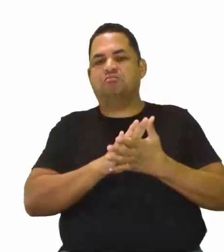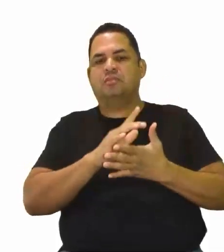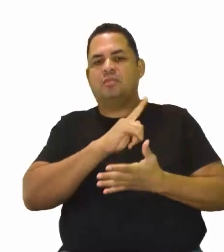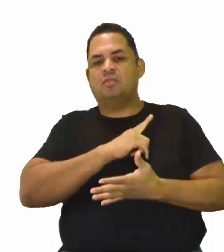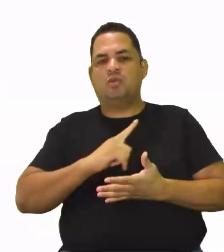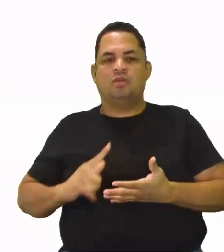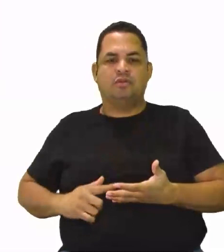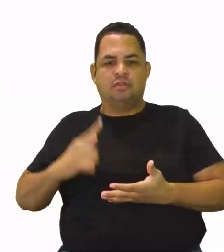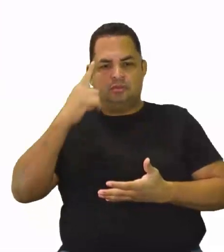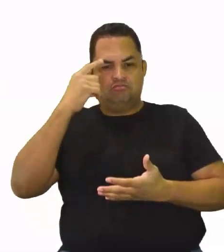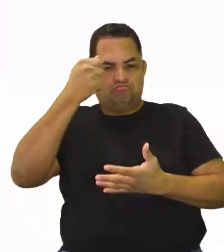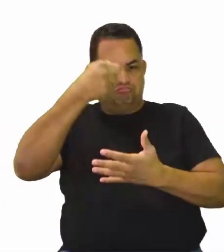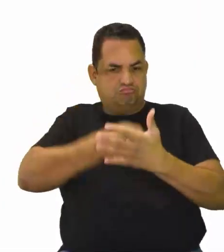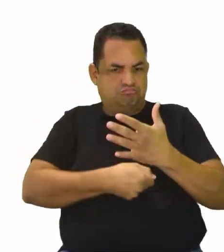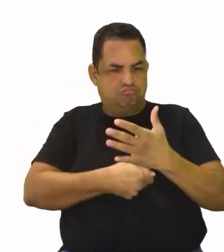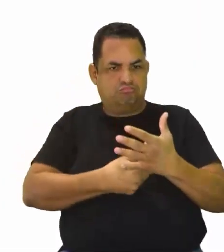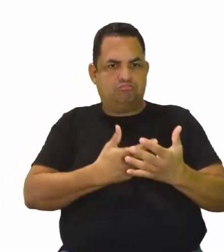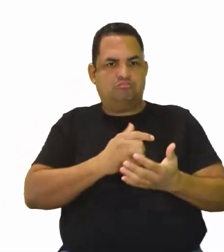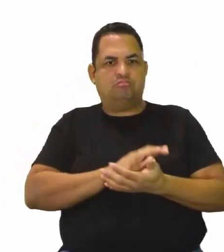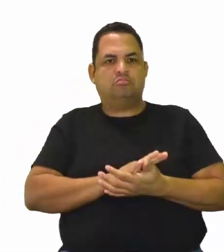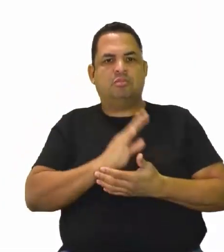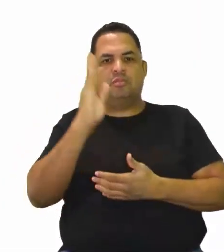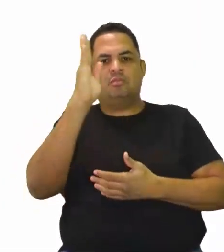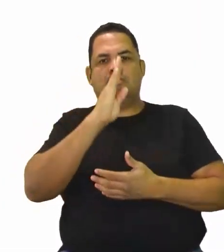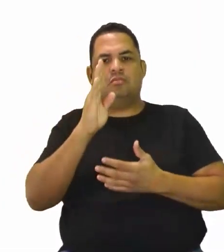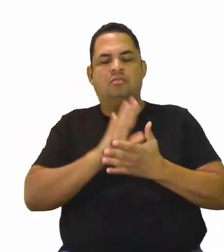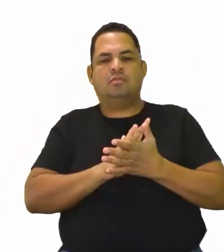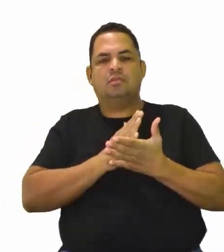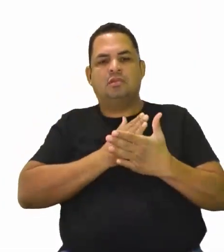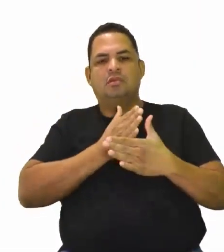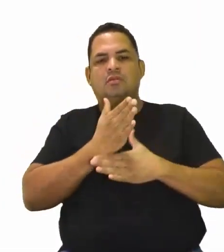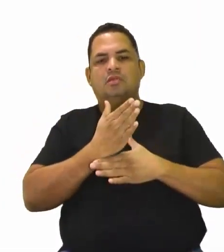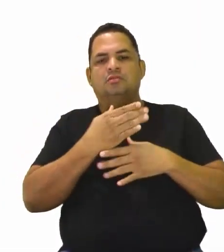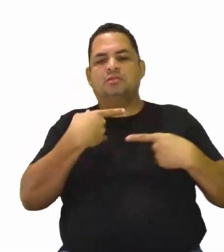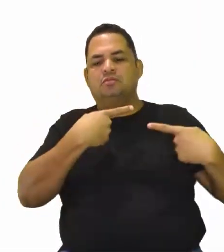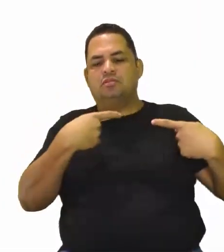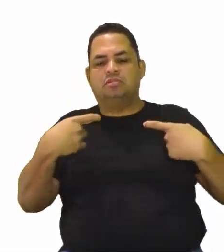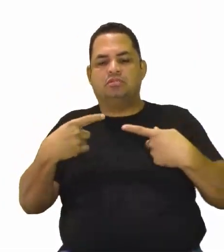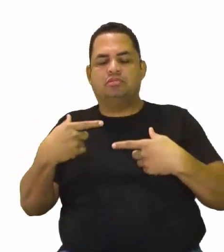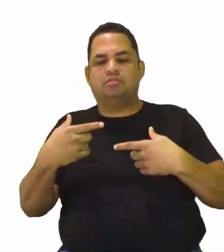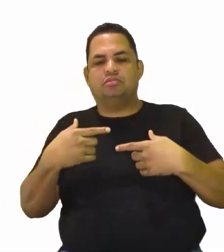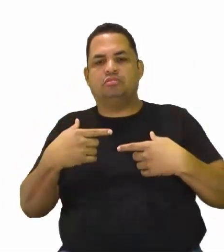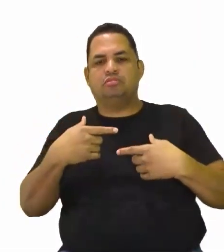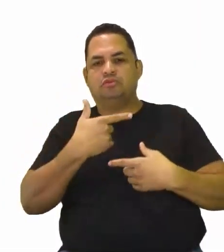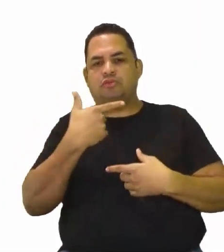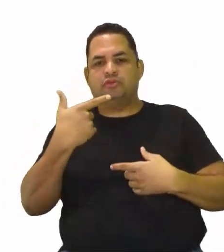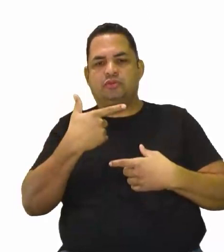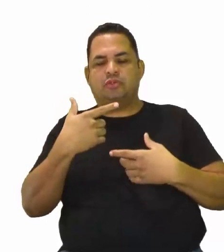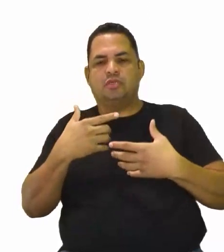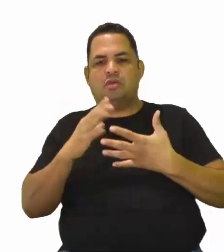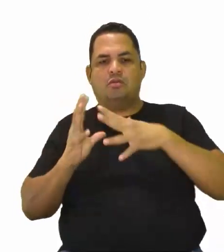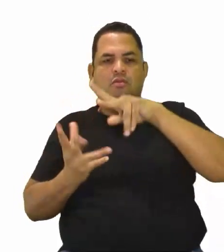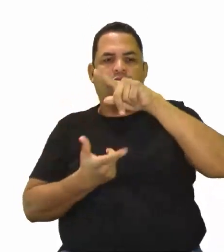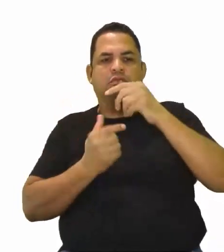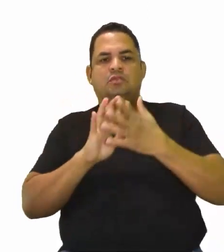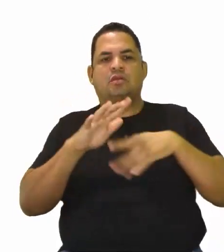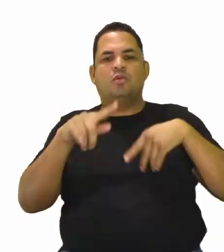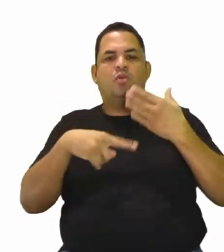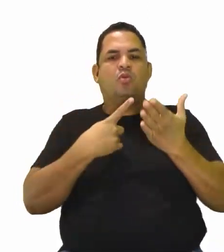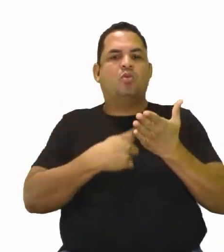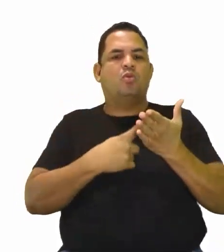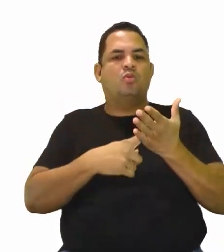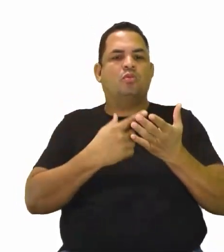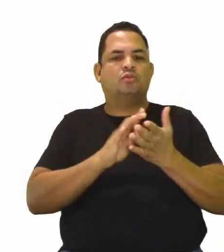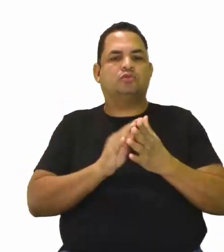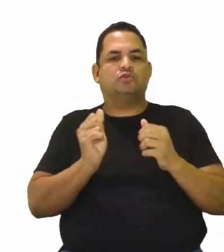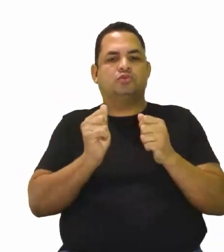governo ditatorial. O Brasil participa da Segunda Guerra Mundial, depois do acordo que Getúlio Vargas fez com